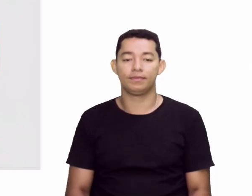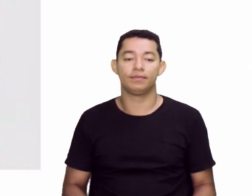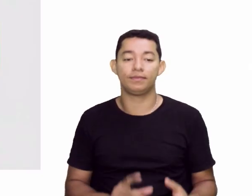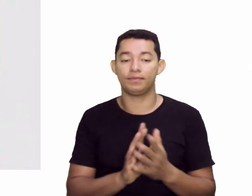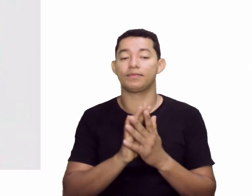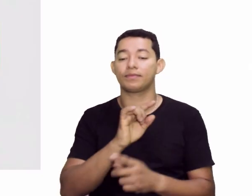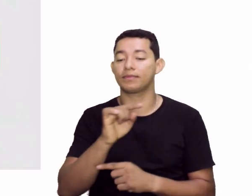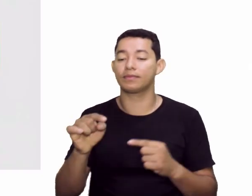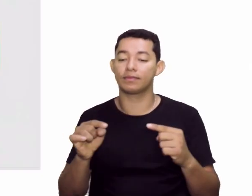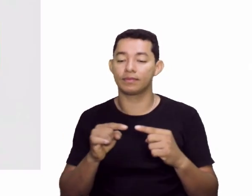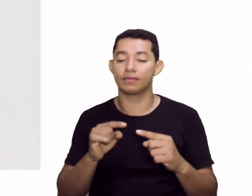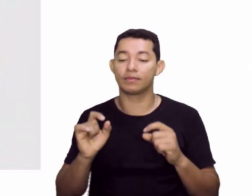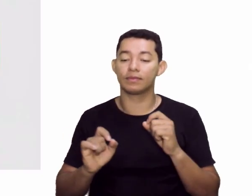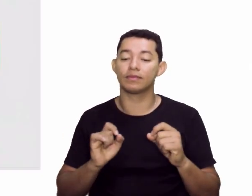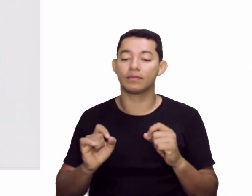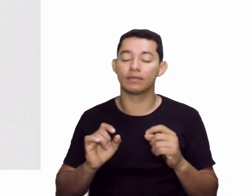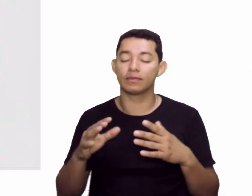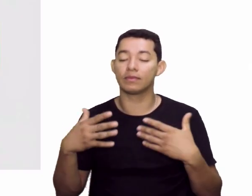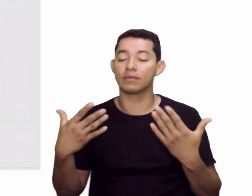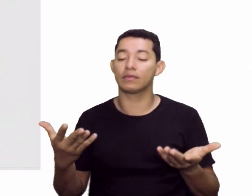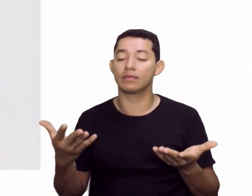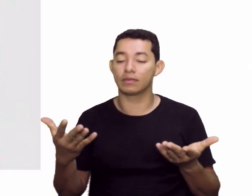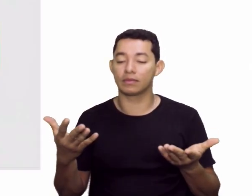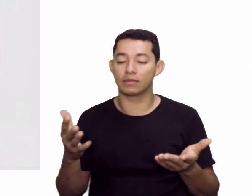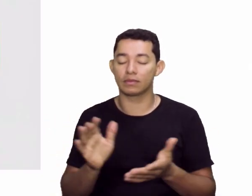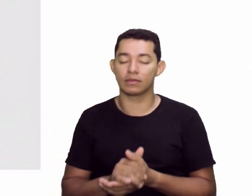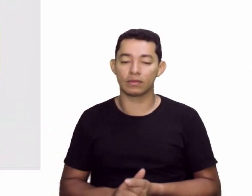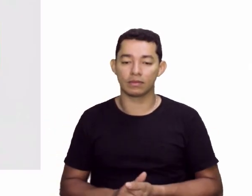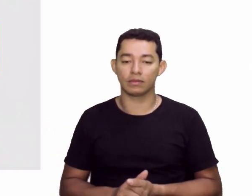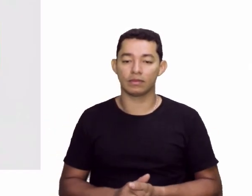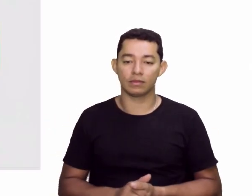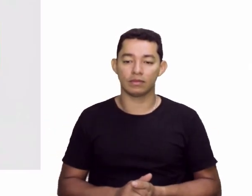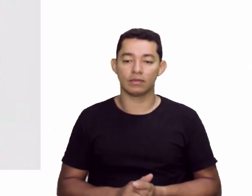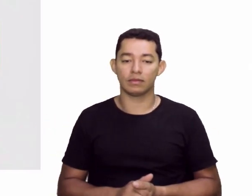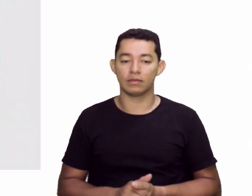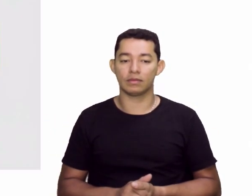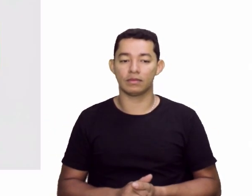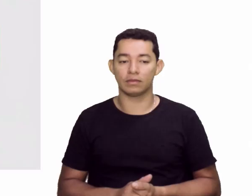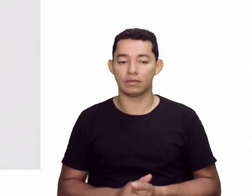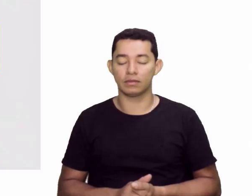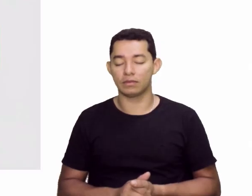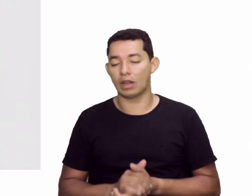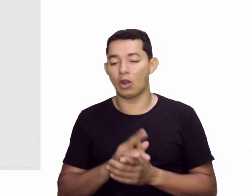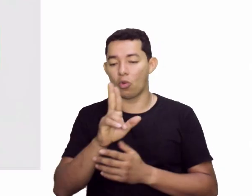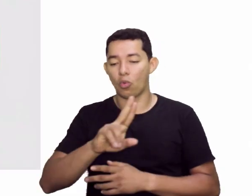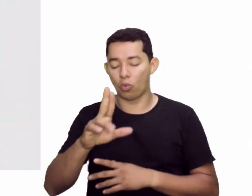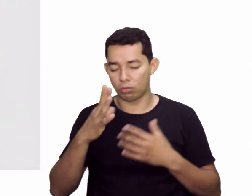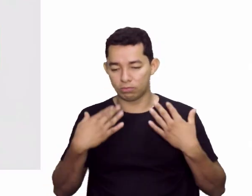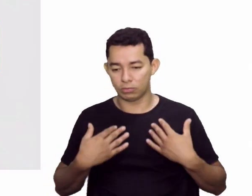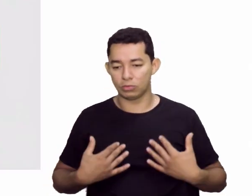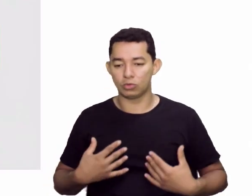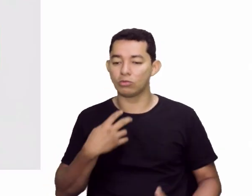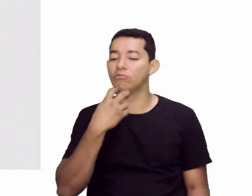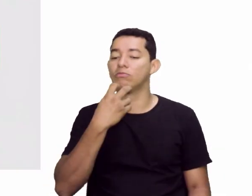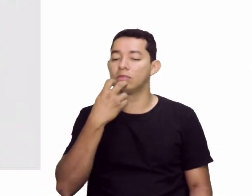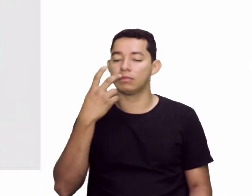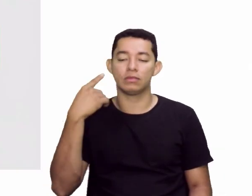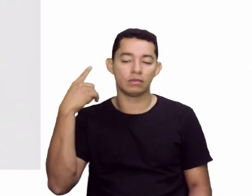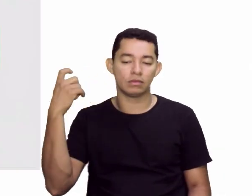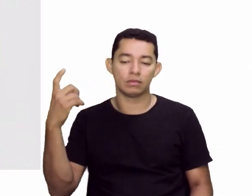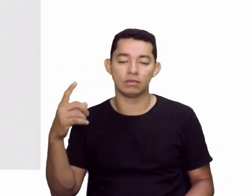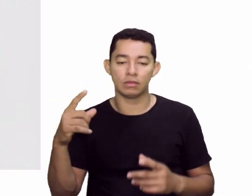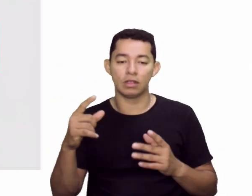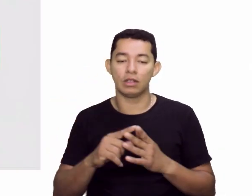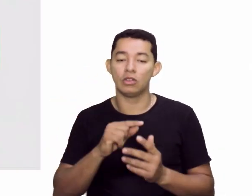de todo esse arsenal de ferramentas, né? O corpo, a voz, o espaço, tal.